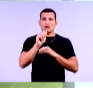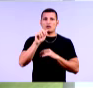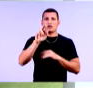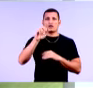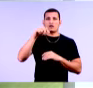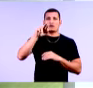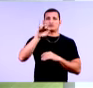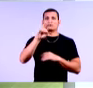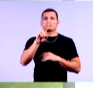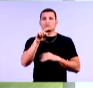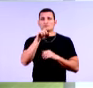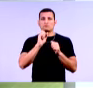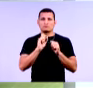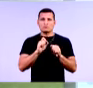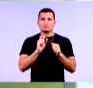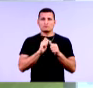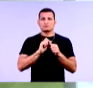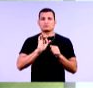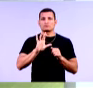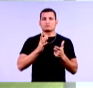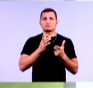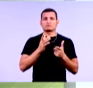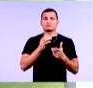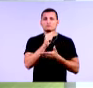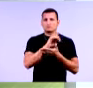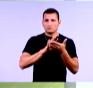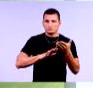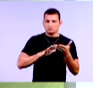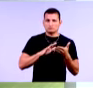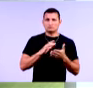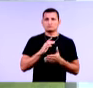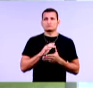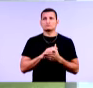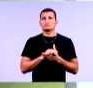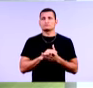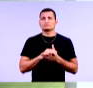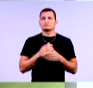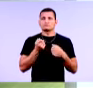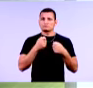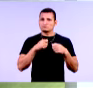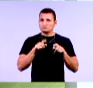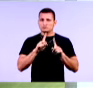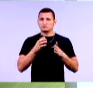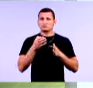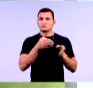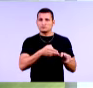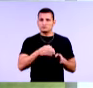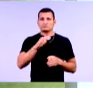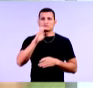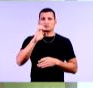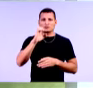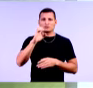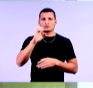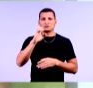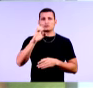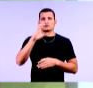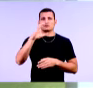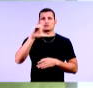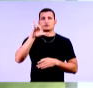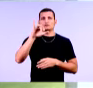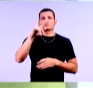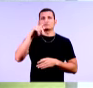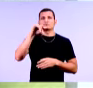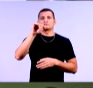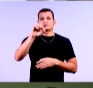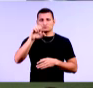Você pode fazer até no bloco de notas do programa. Nada impede. Não precisa ser especificamente no Eclipse ou no